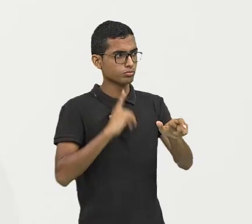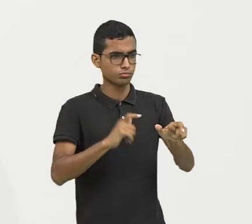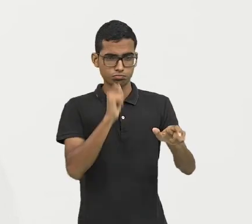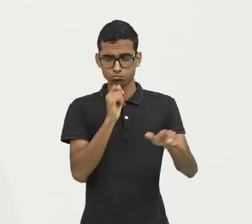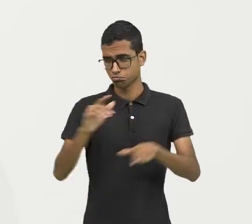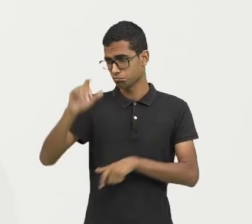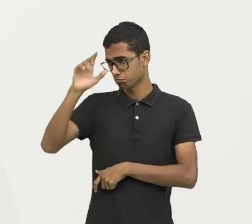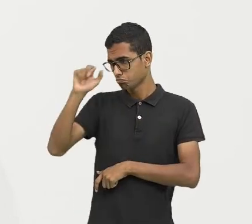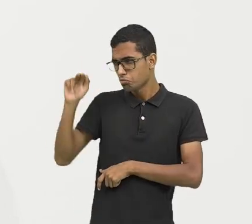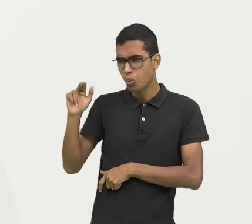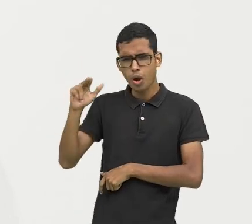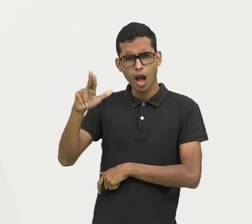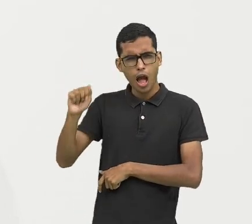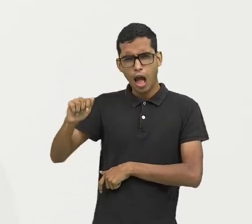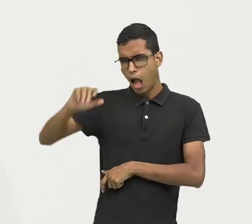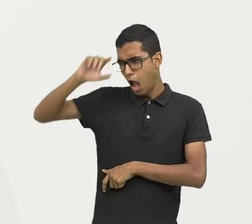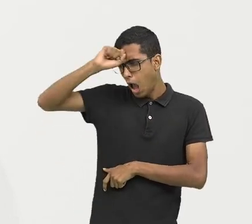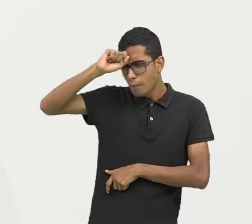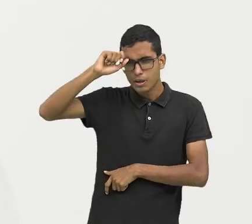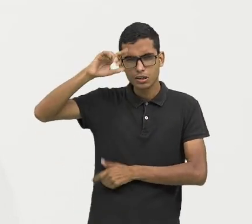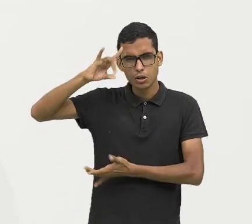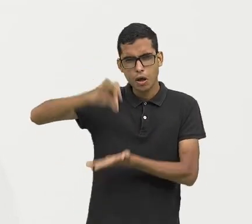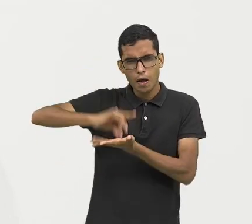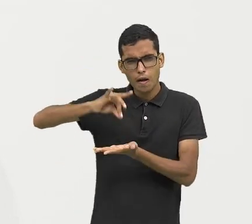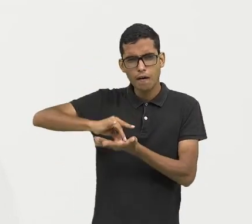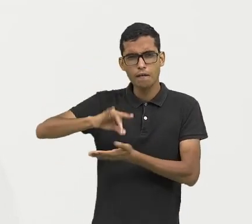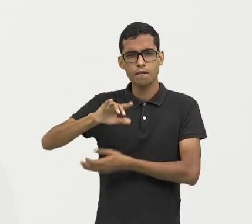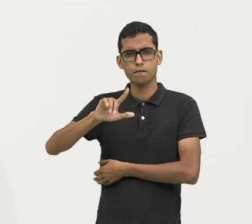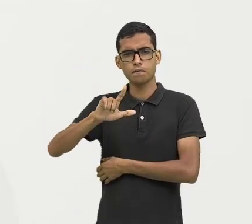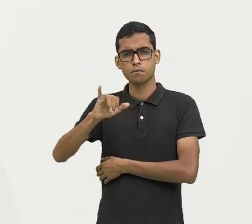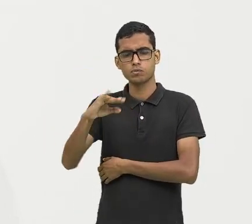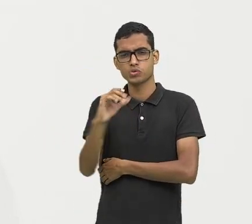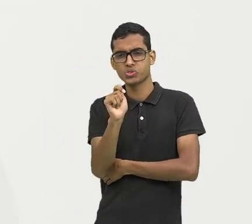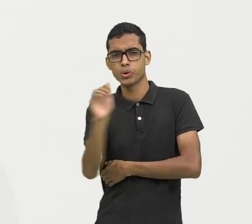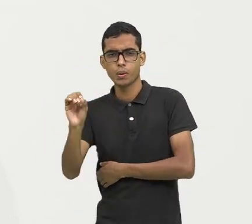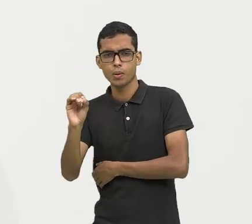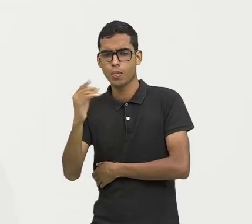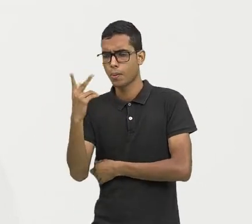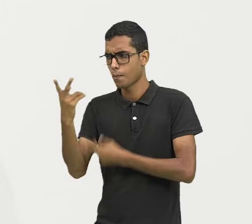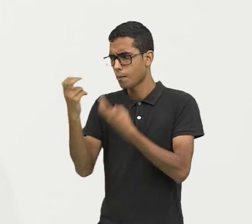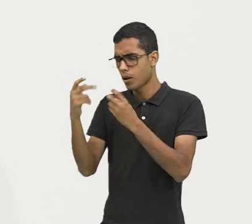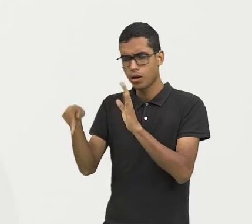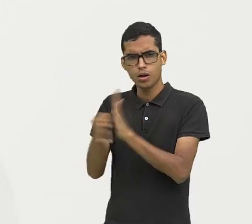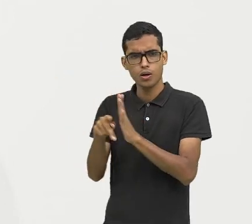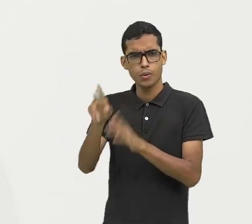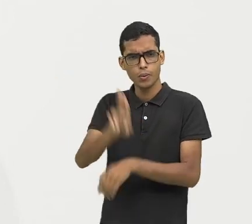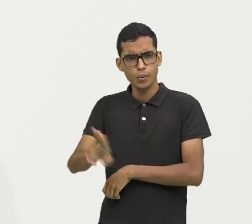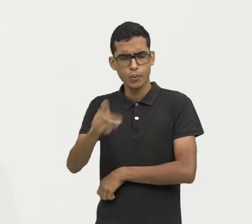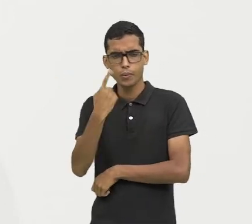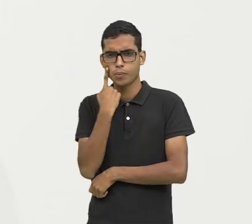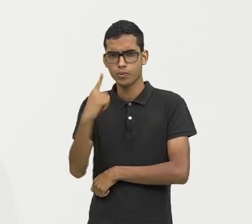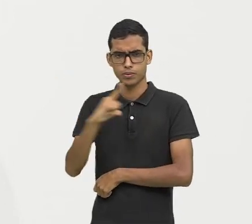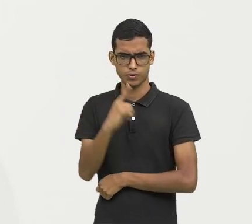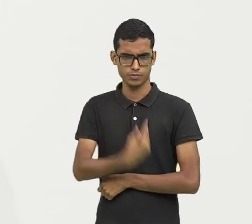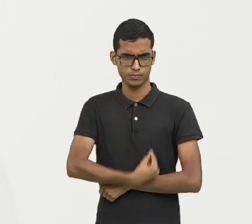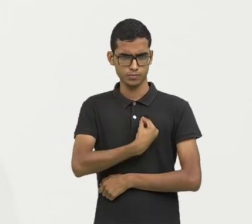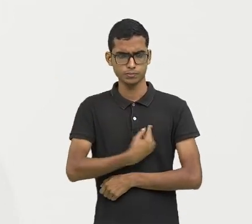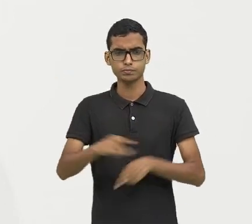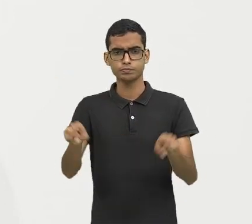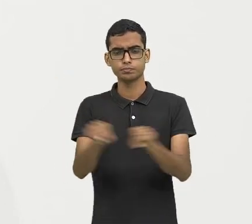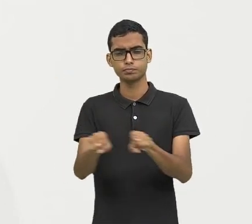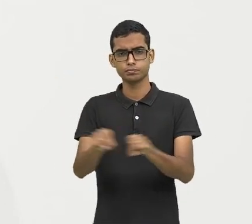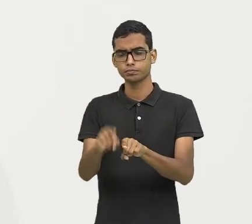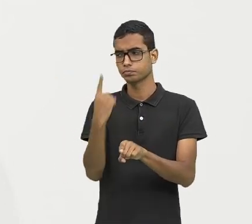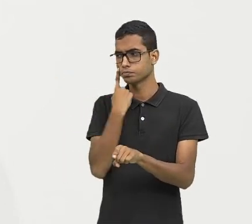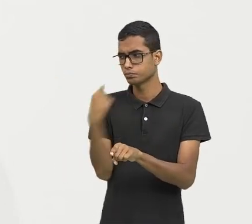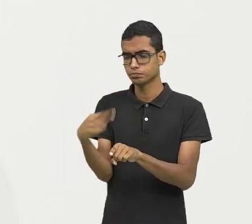a lição. Olha aqui o nosso verbo haver. Percebam que ele foi utilizado no sentido de existir, tanto que